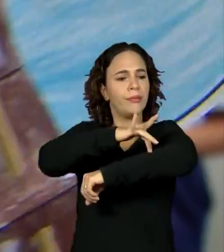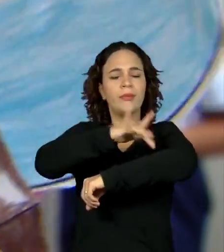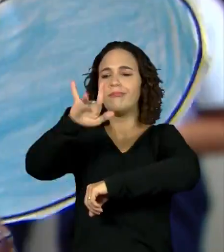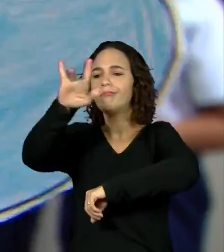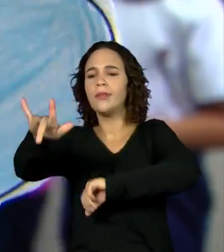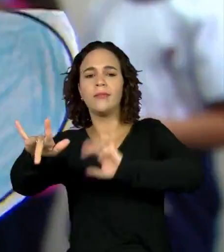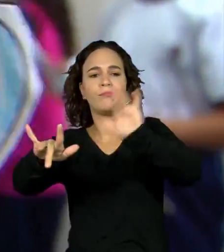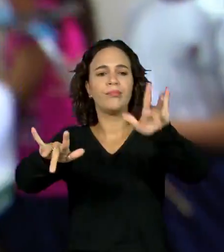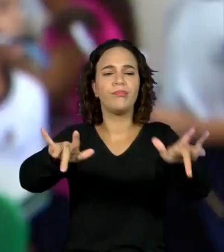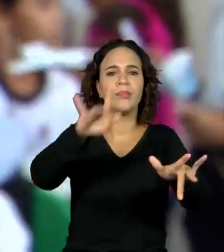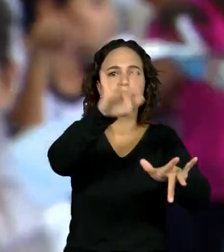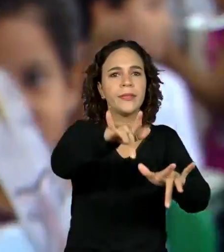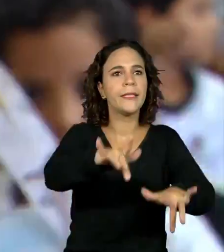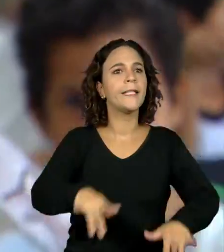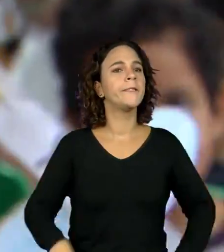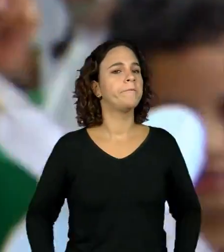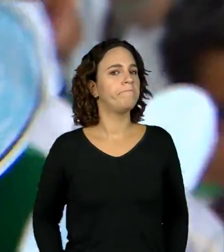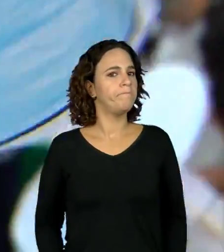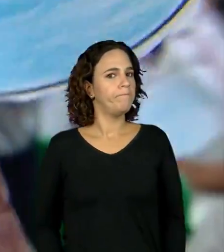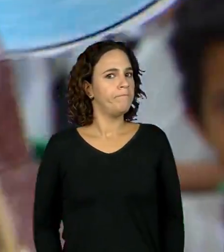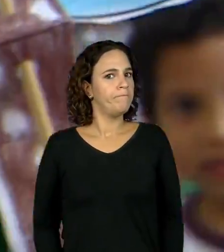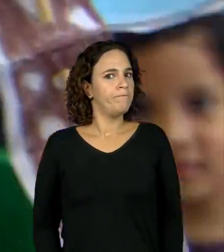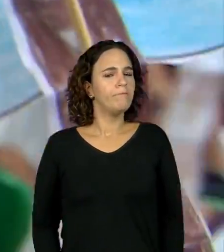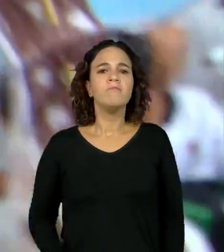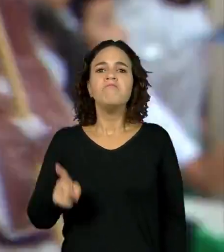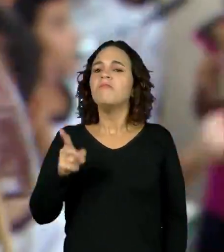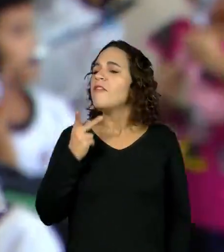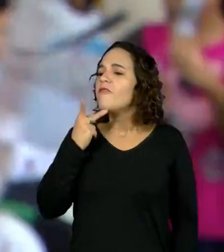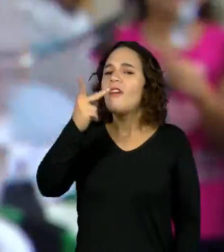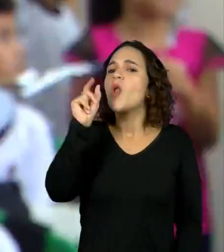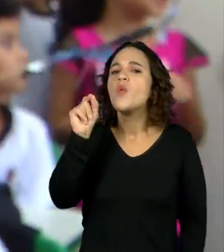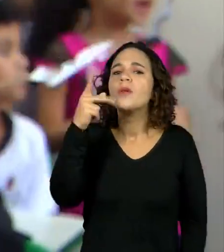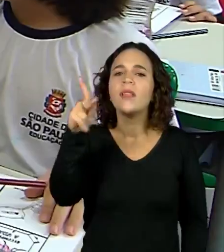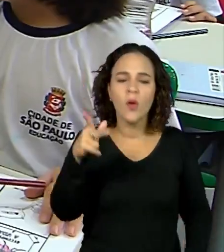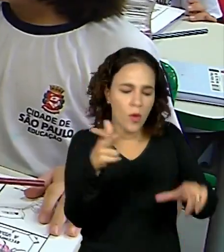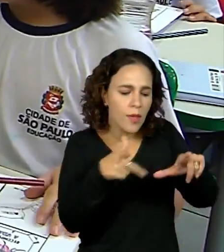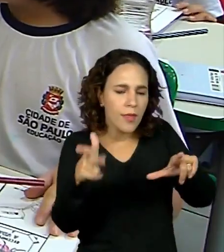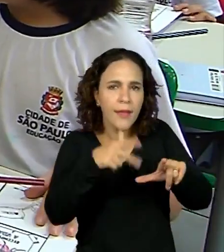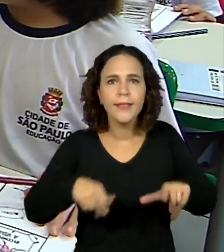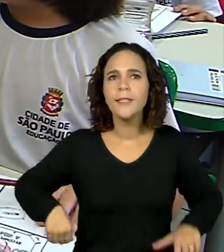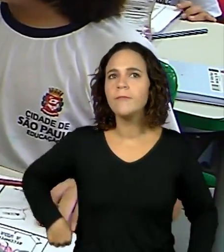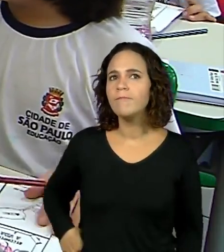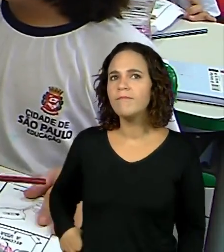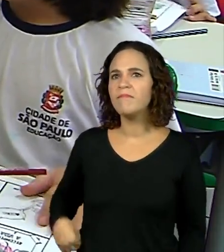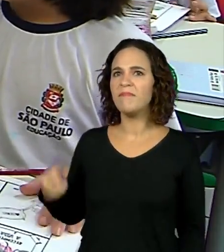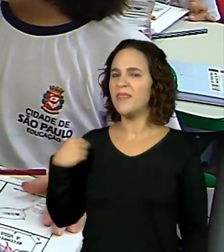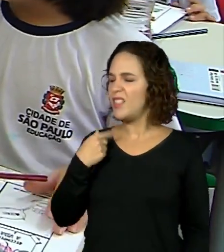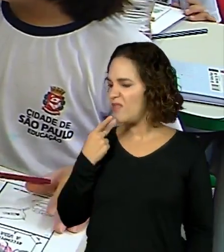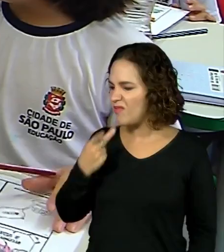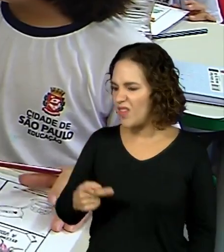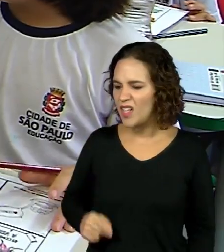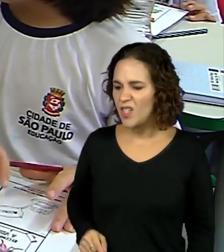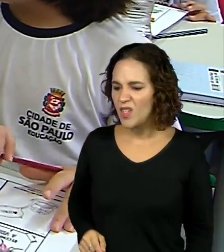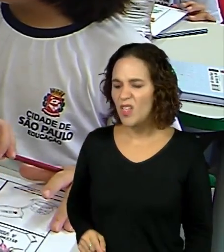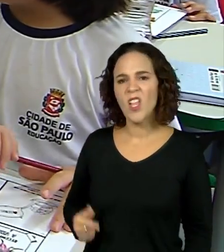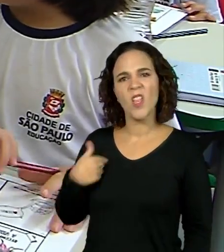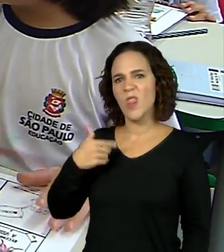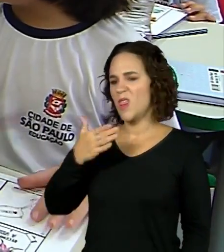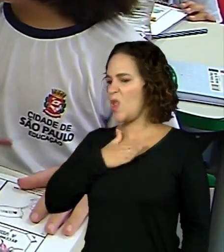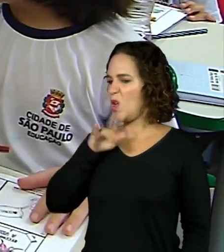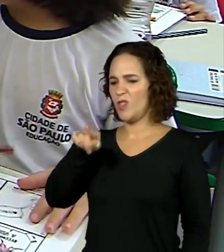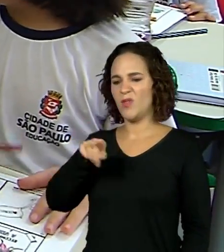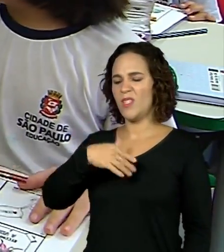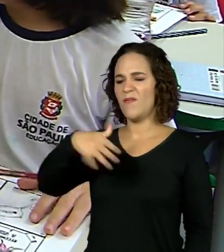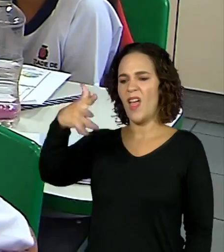pessoas. Ele fica picando as pessoas. O que você diria pra ele aí no seu desenho? Eu falaria, eu não gosto de você,